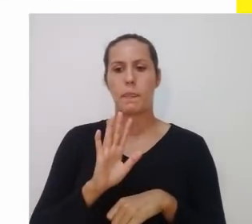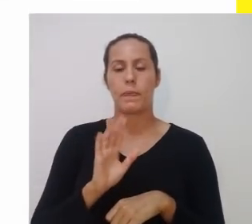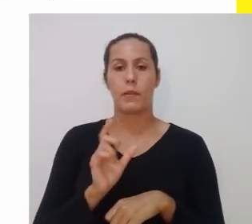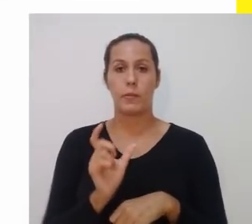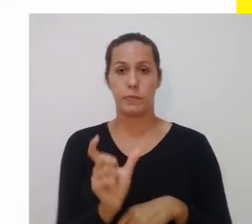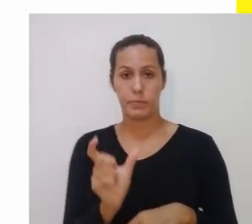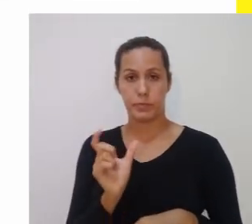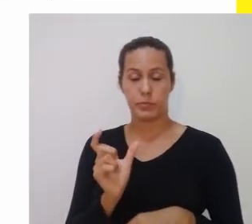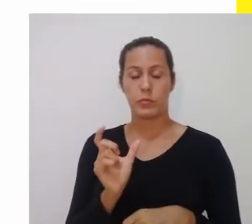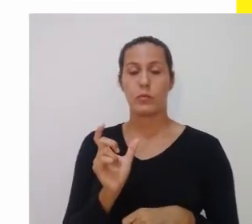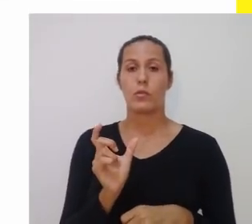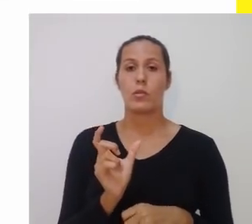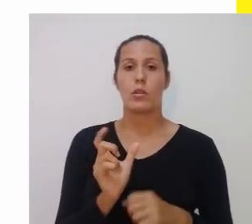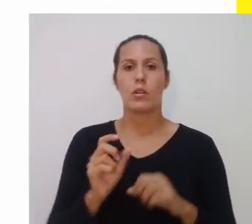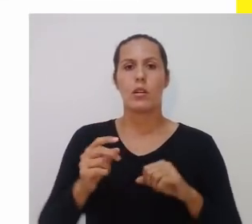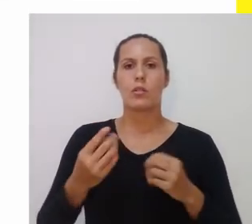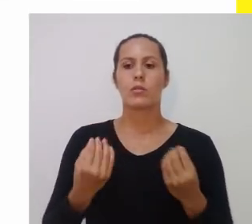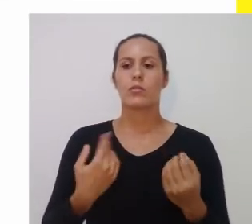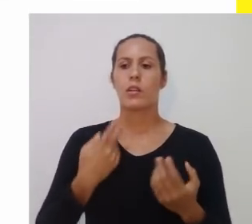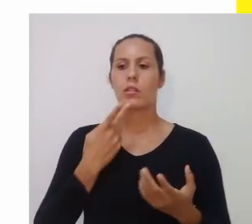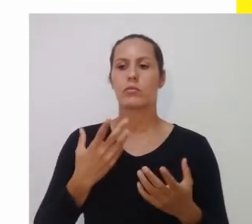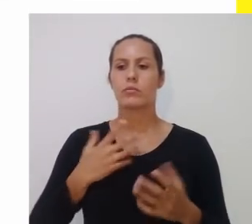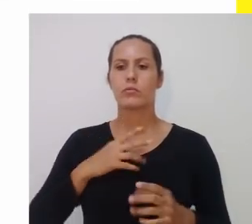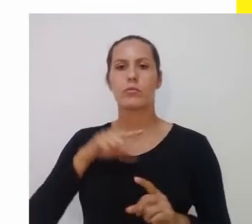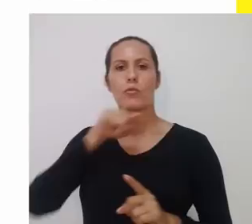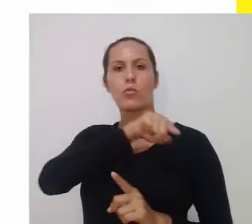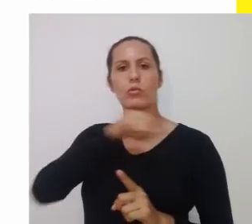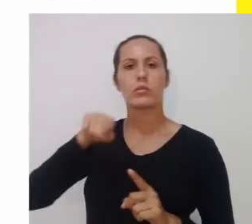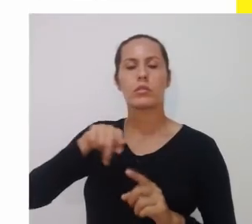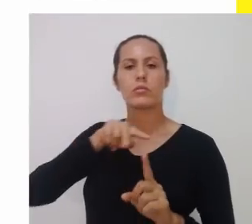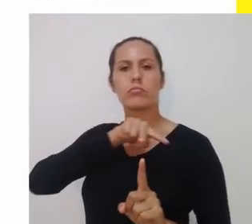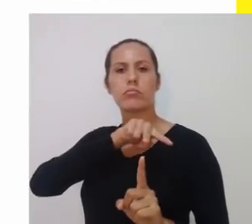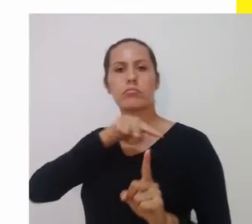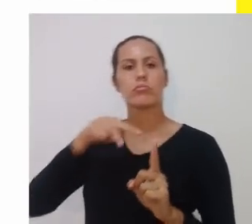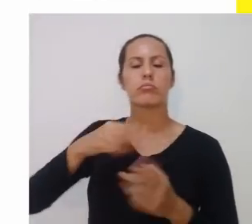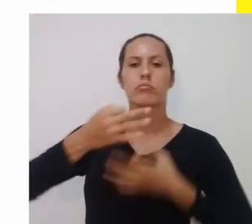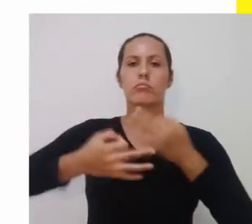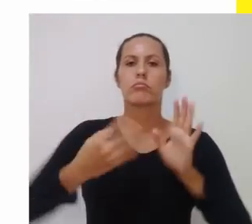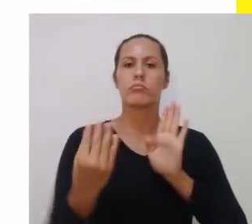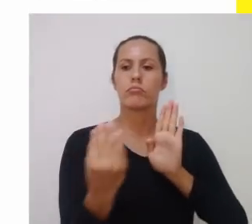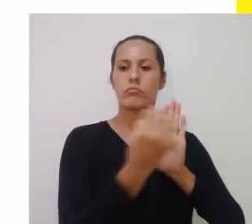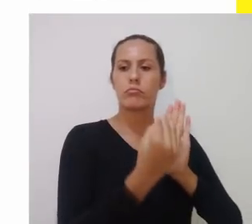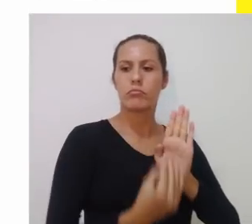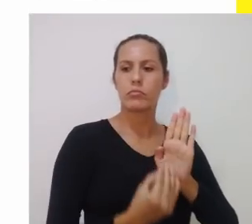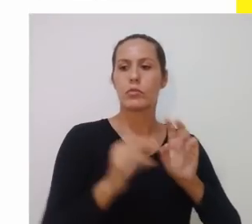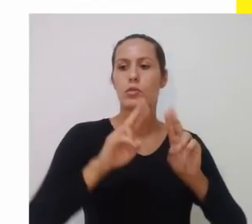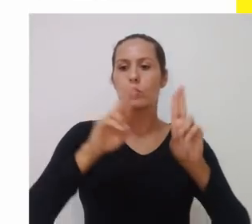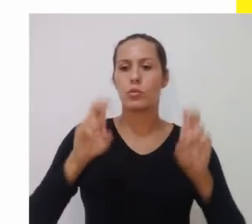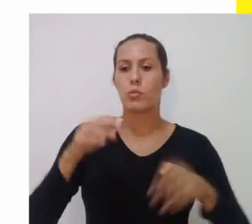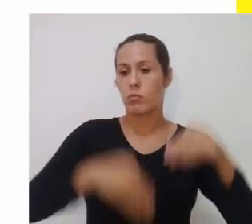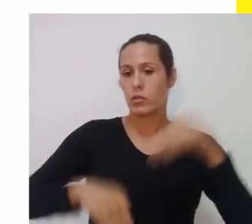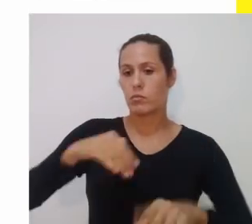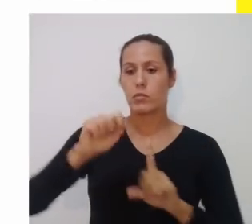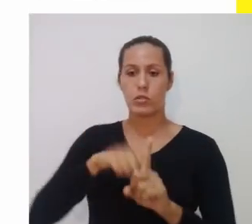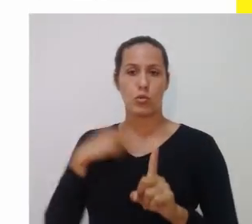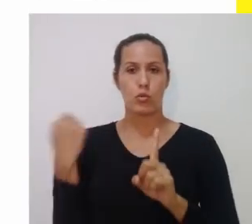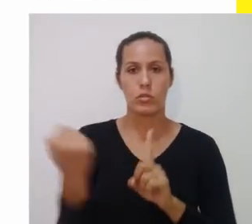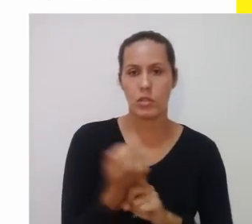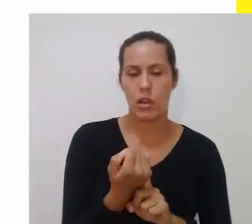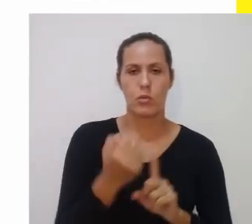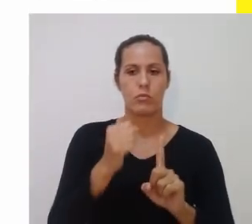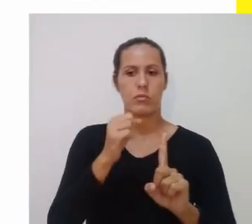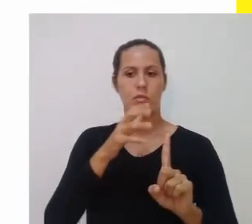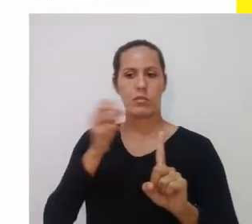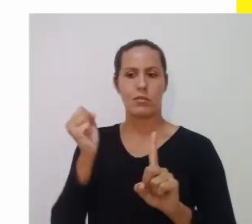É o seguinte, posicionar-se, esse verbo eu vou falar mais um pouquinho dele daqui a pouco, em relação a